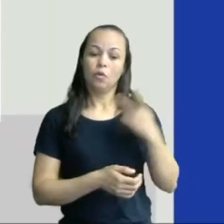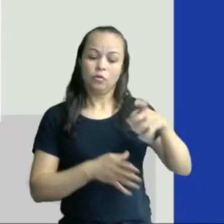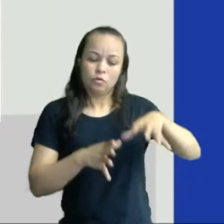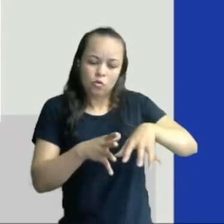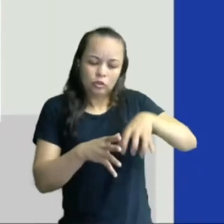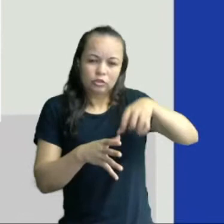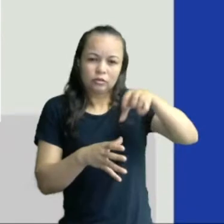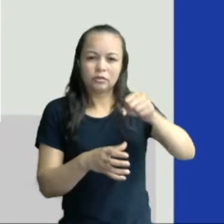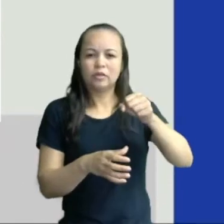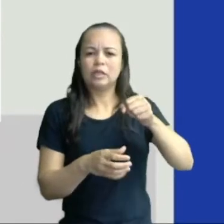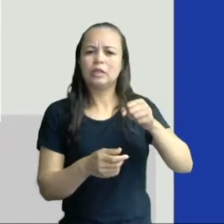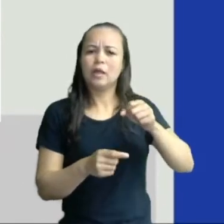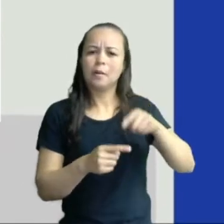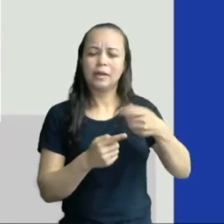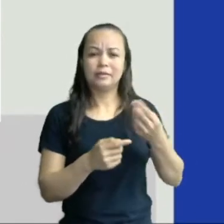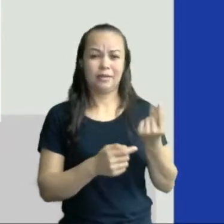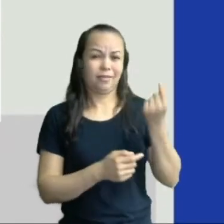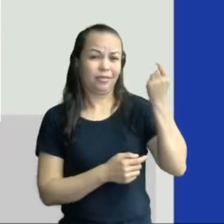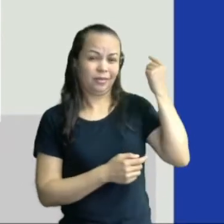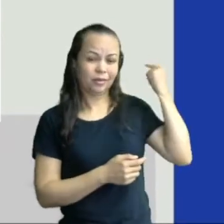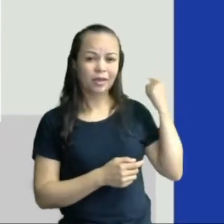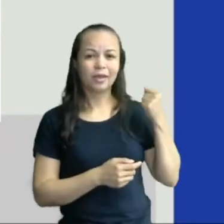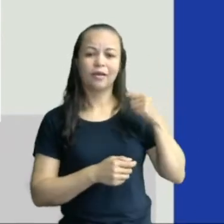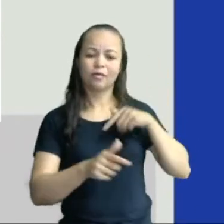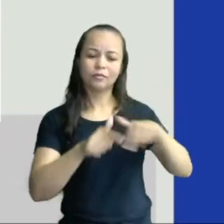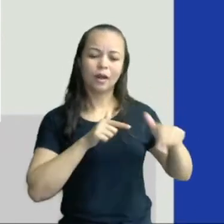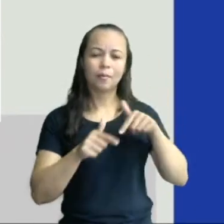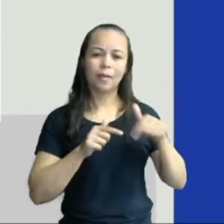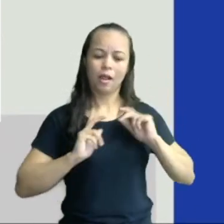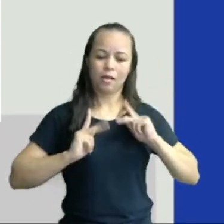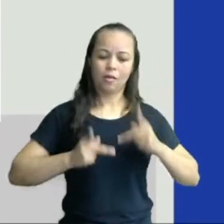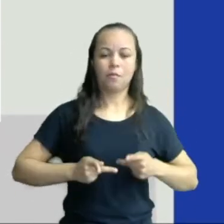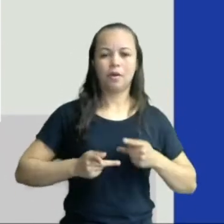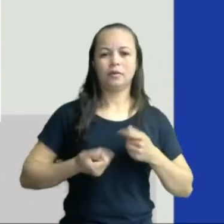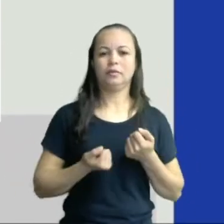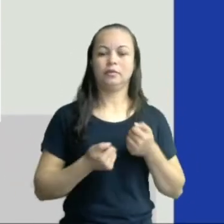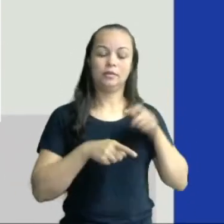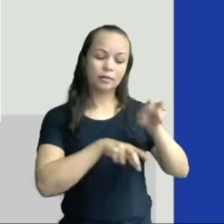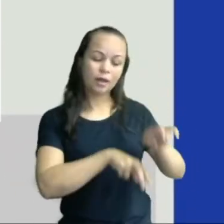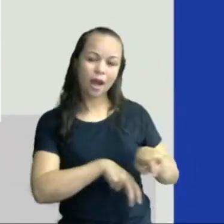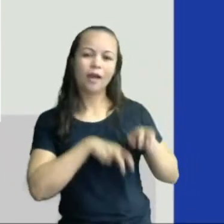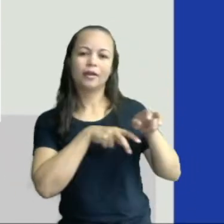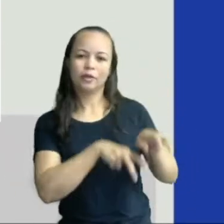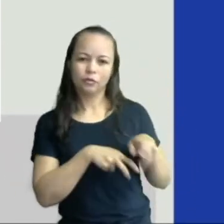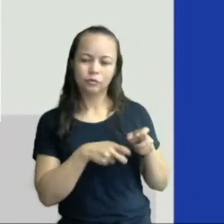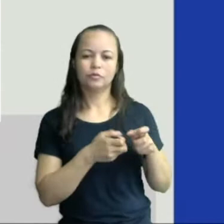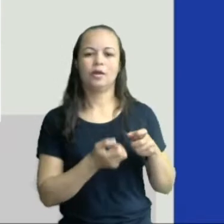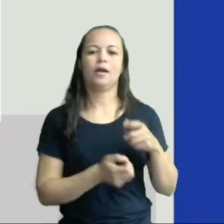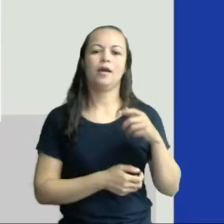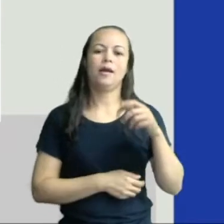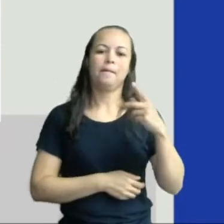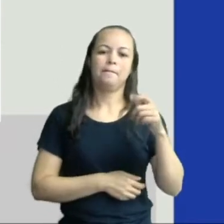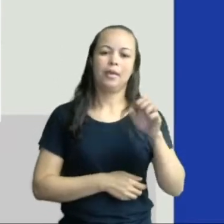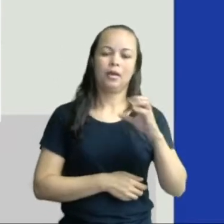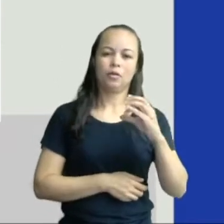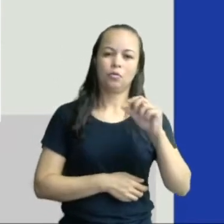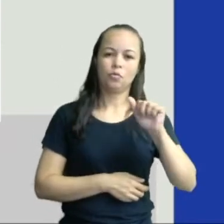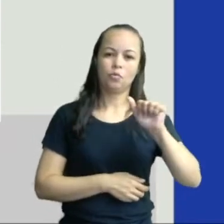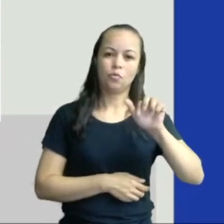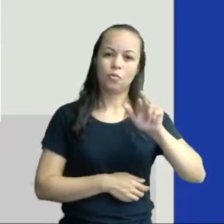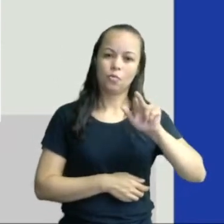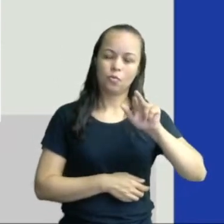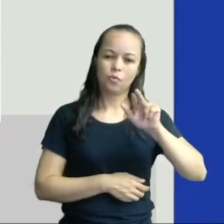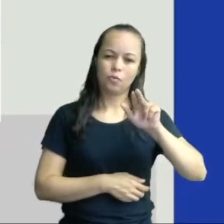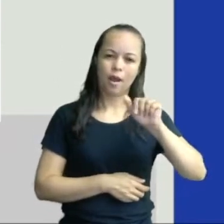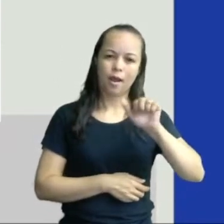considerada a mais antiga atividade humana, antecedendo a agricultura, a pecuária e a indústria.